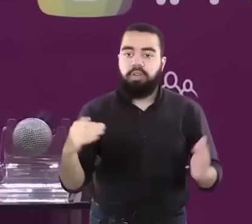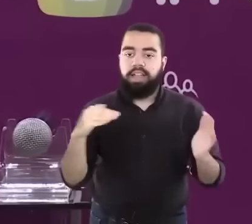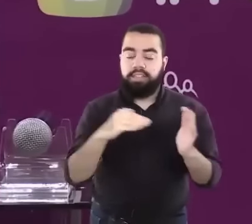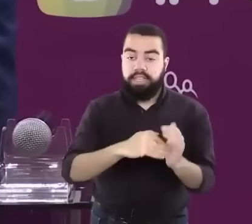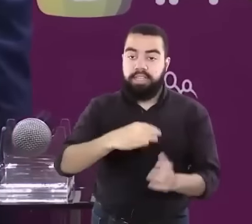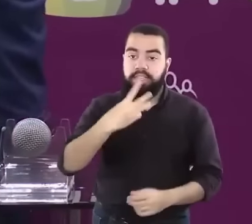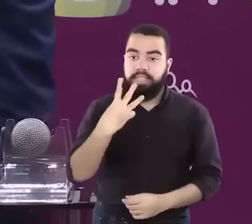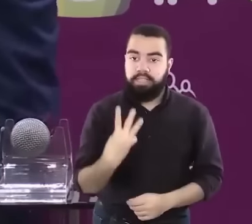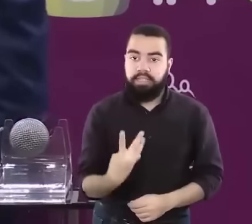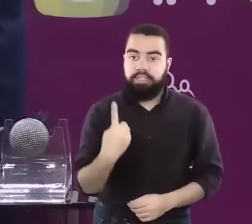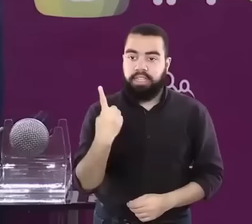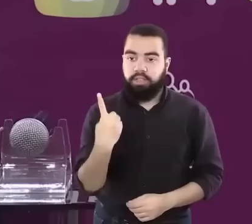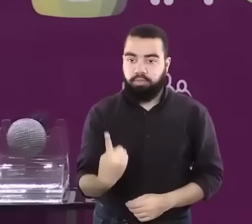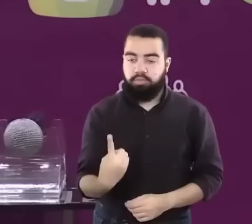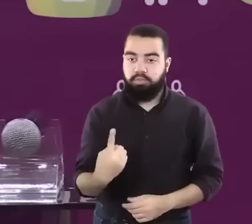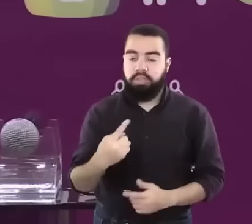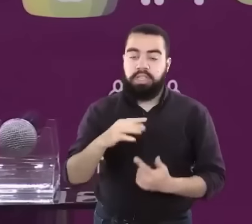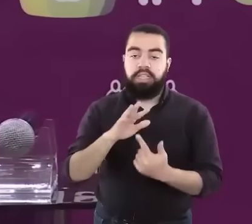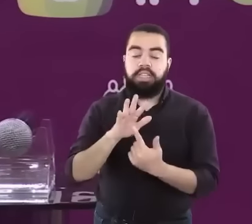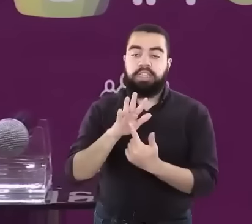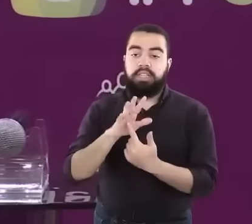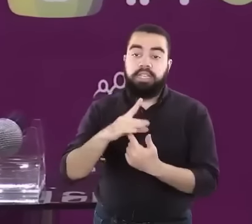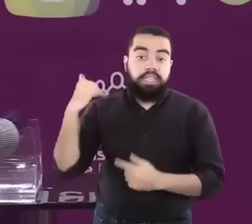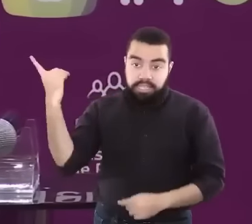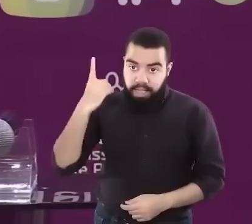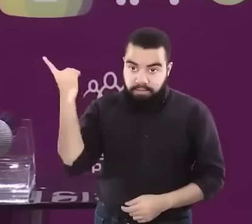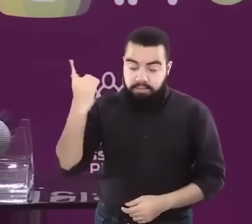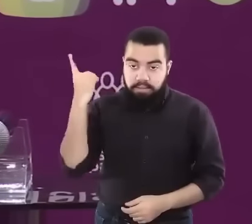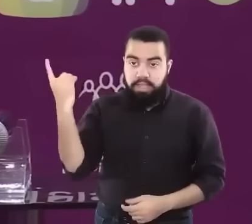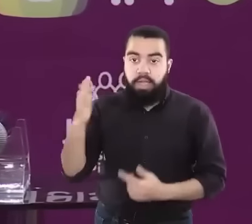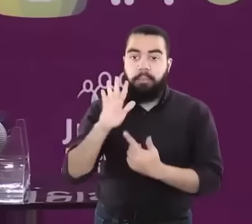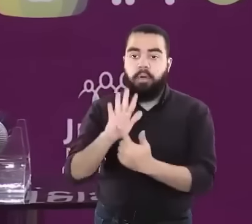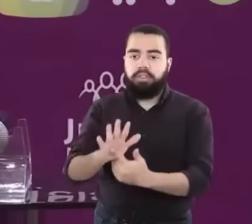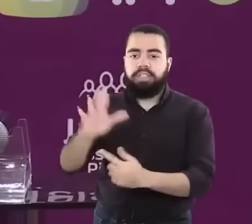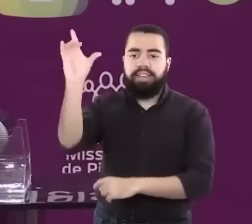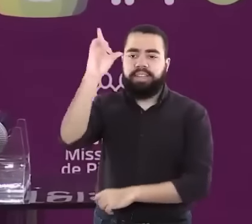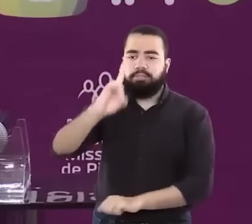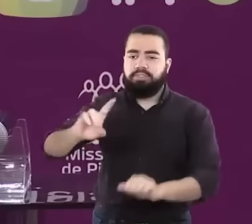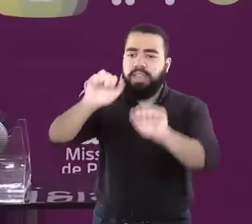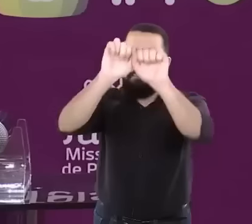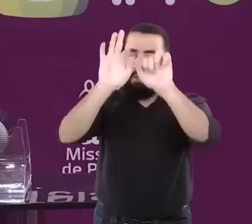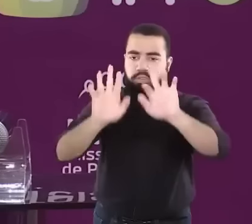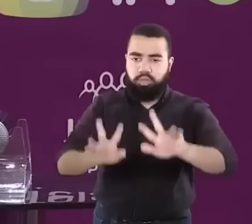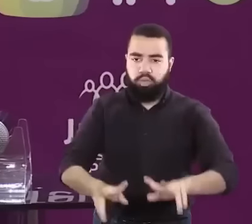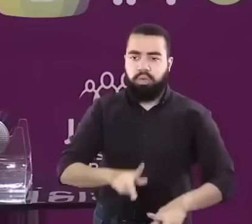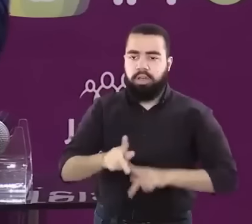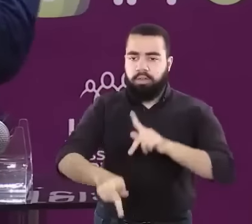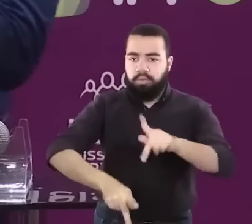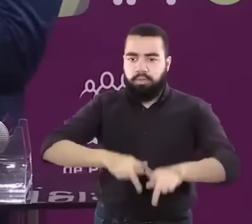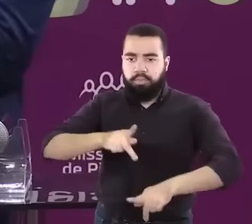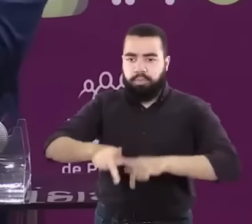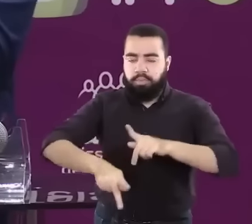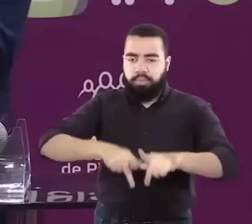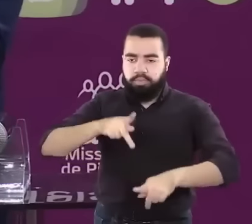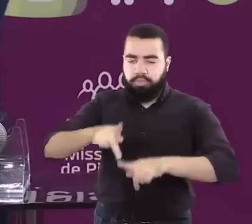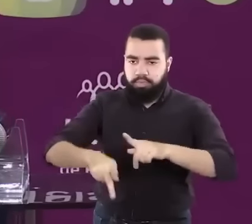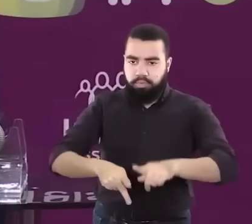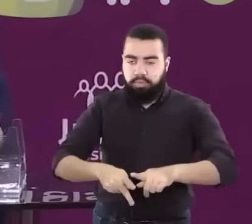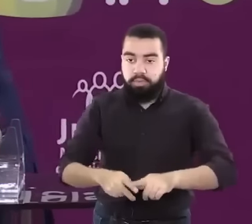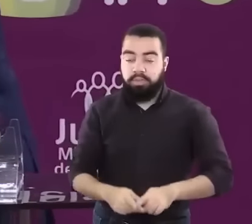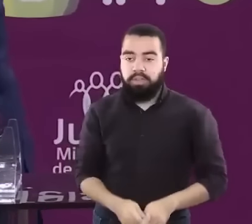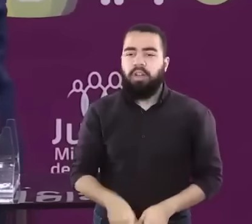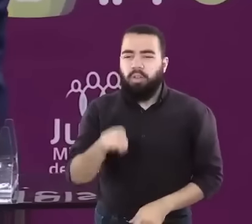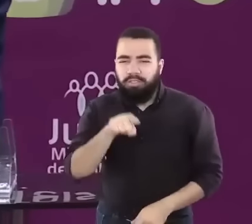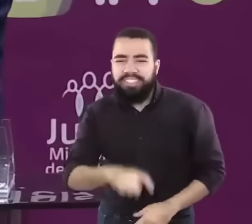salmista Davi vai dizer que Deus abençoa o seu povo você tá com esse problema você tá tendo essa crise mas